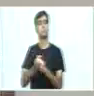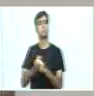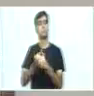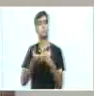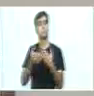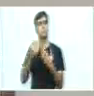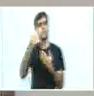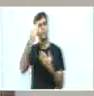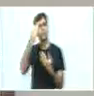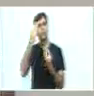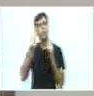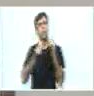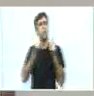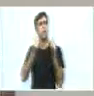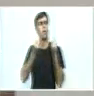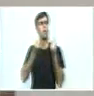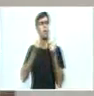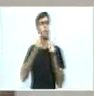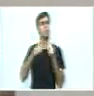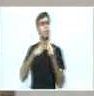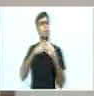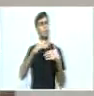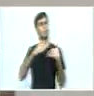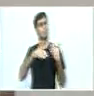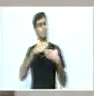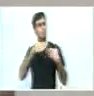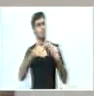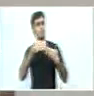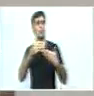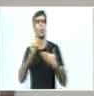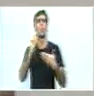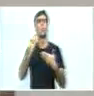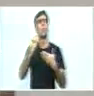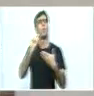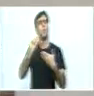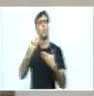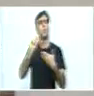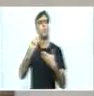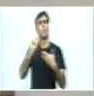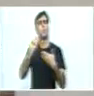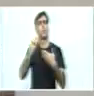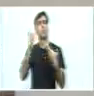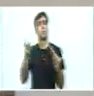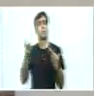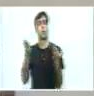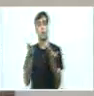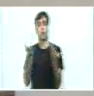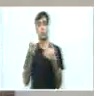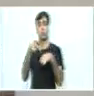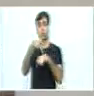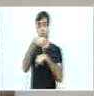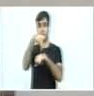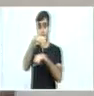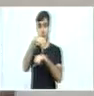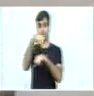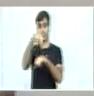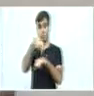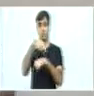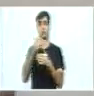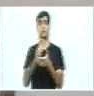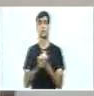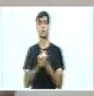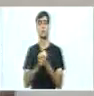as coisas acontecendo de uma tal maneira em que o país, ele